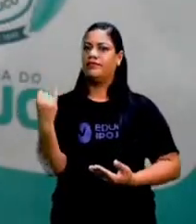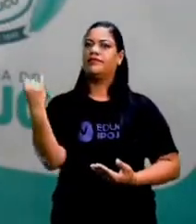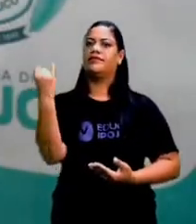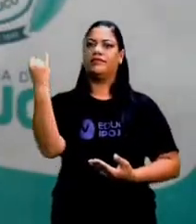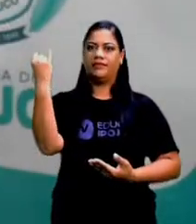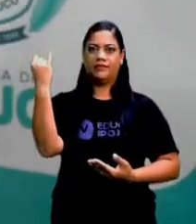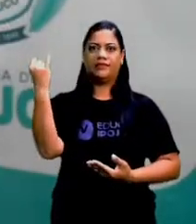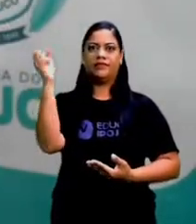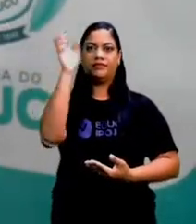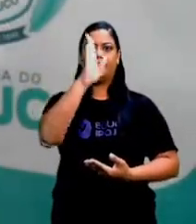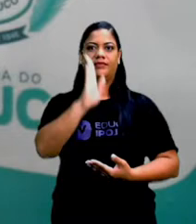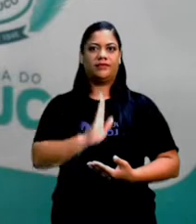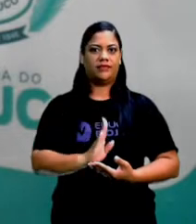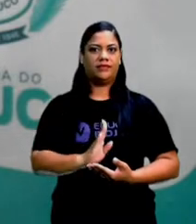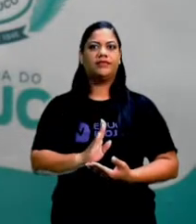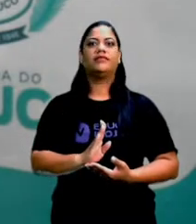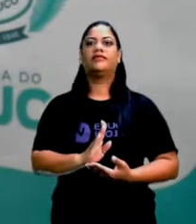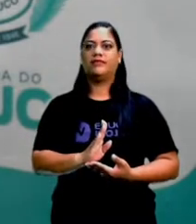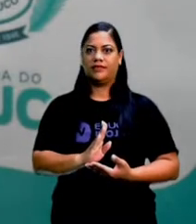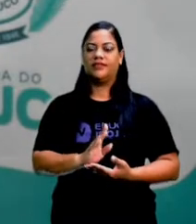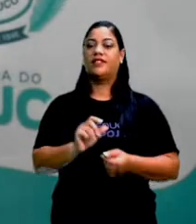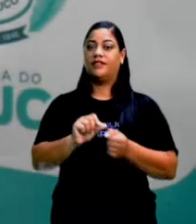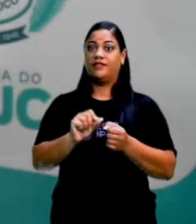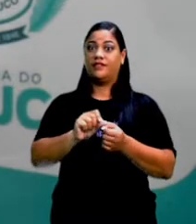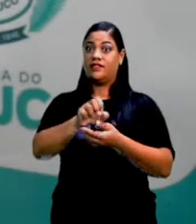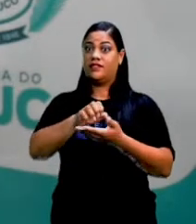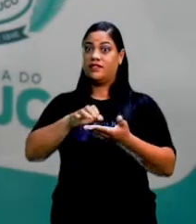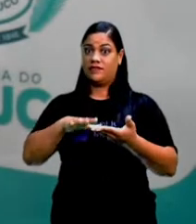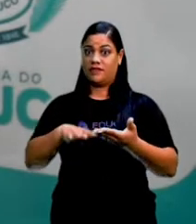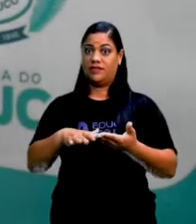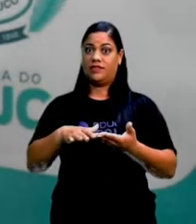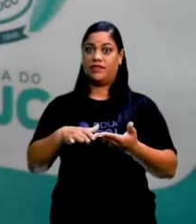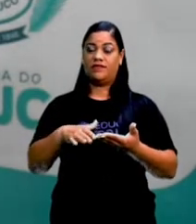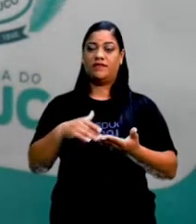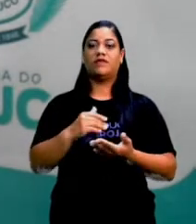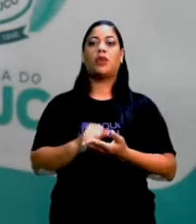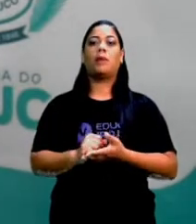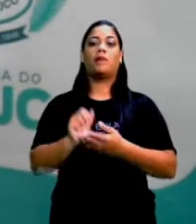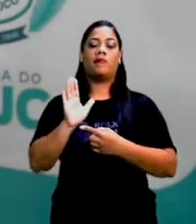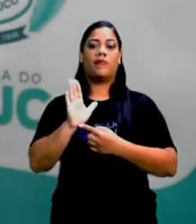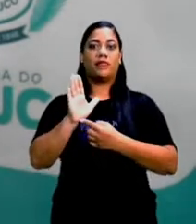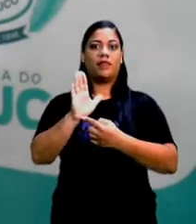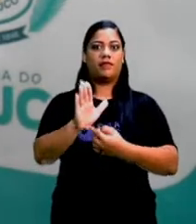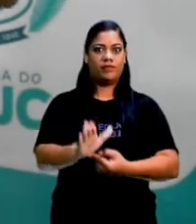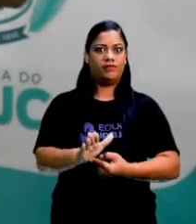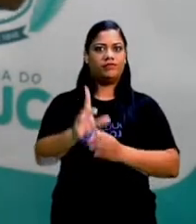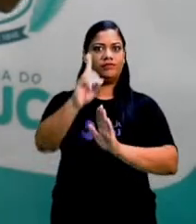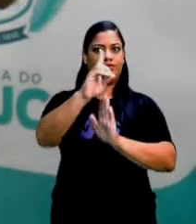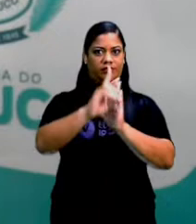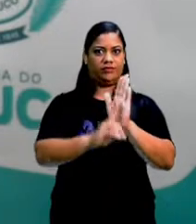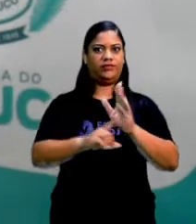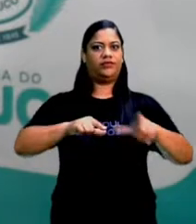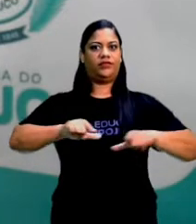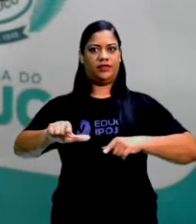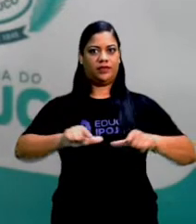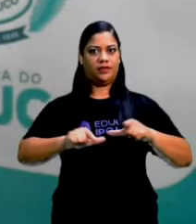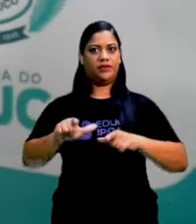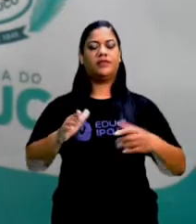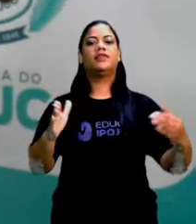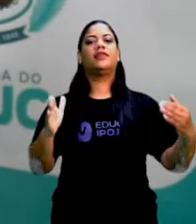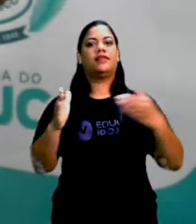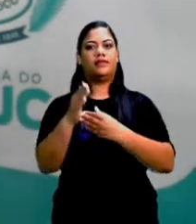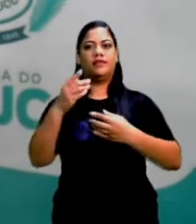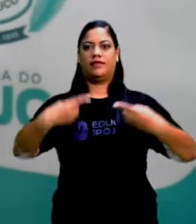importante no Brasil, né? Que ele exerce atividades que vão desde a representação dos trabalhadores até o